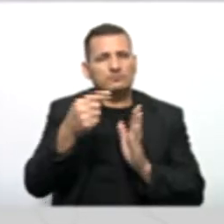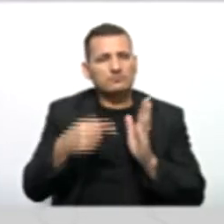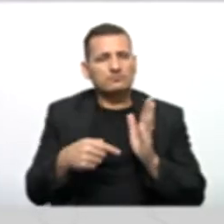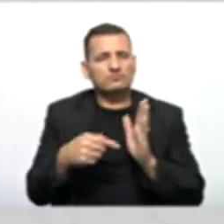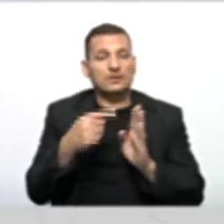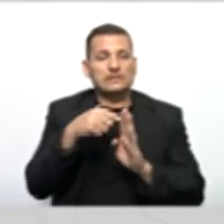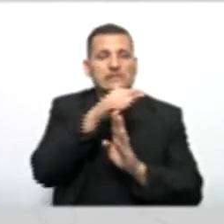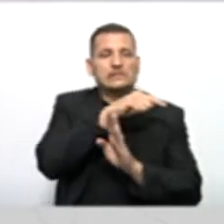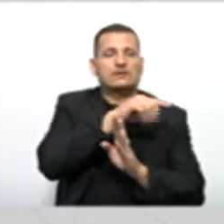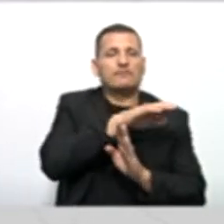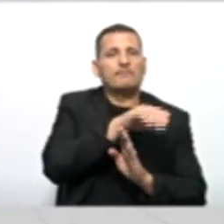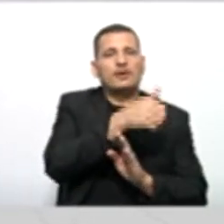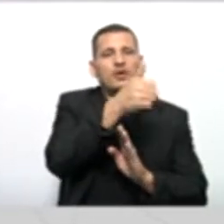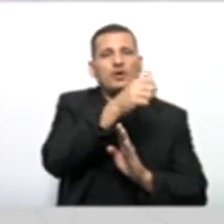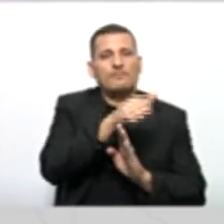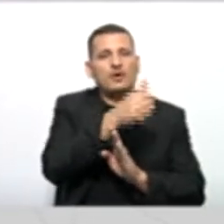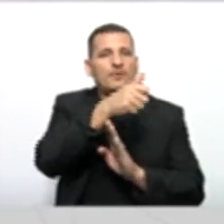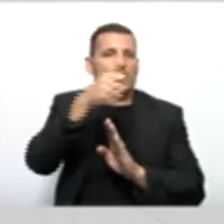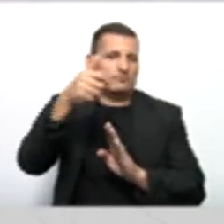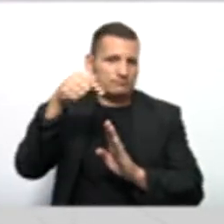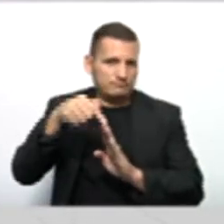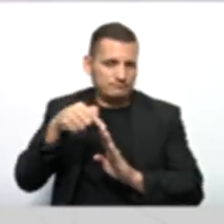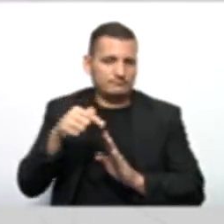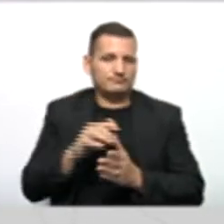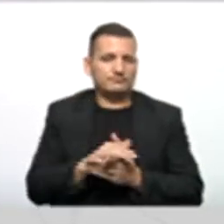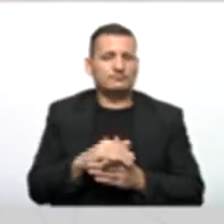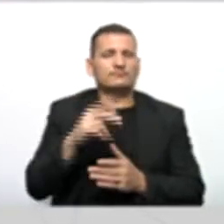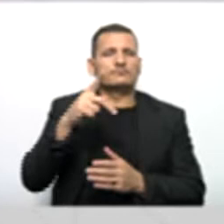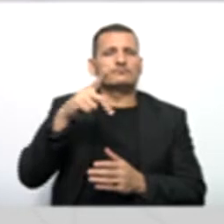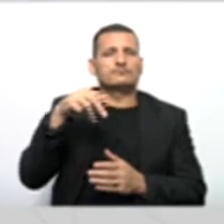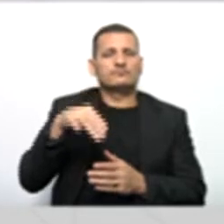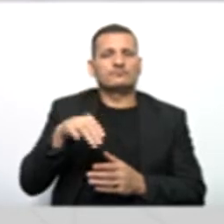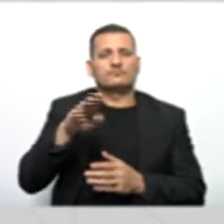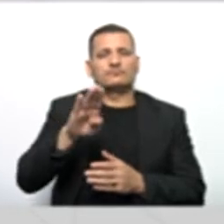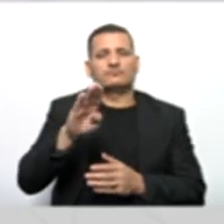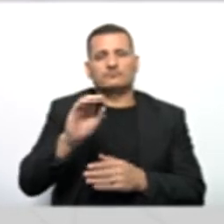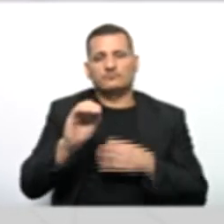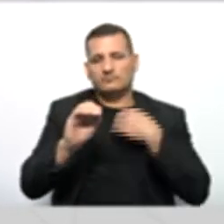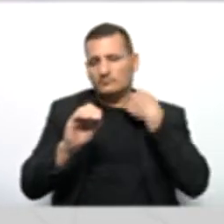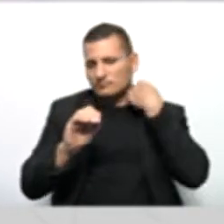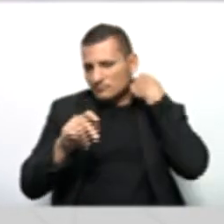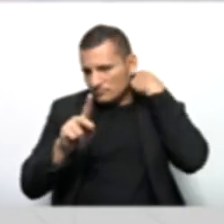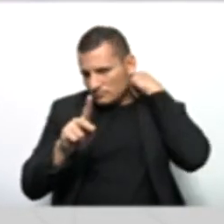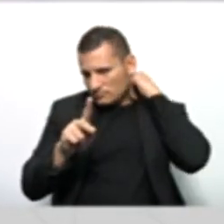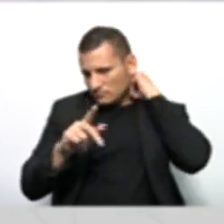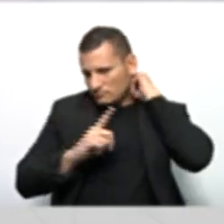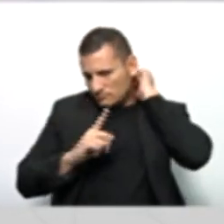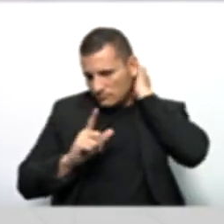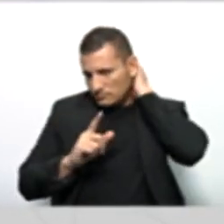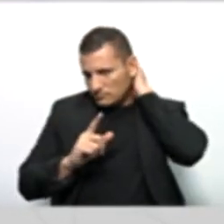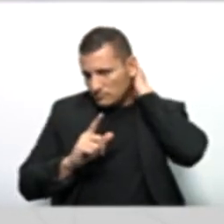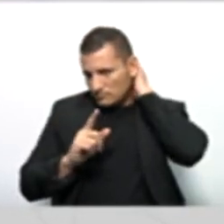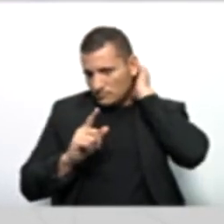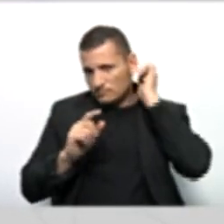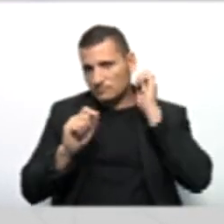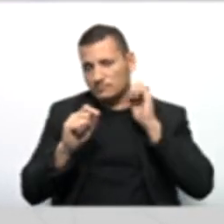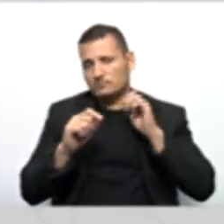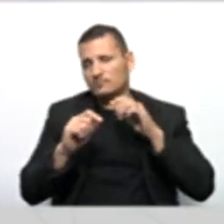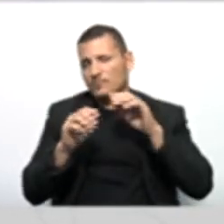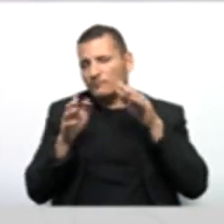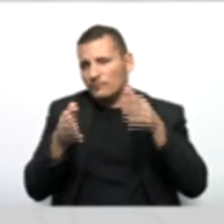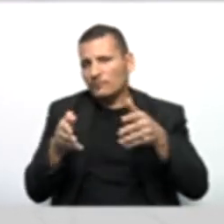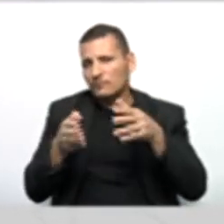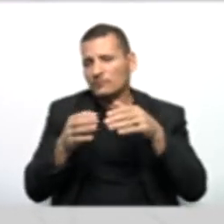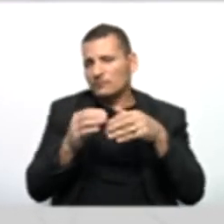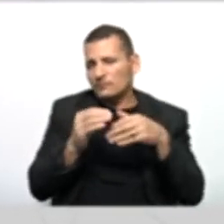lançadas anteriormente. O que o PMBOK ele traz? Tá? O que ele foca? Ele foca nas atividades em processos,